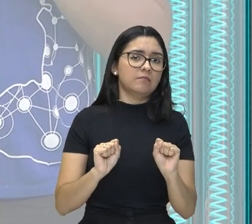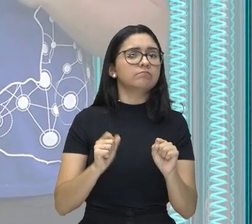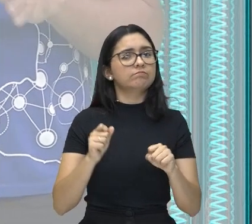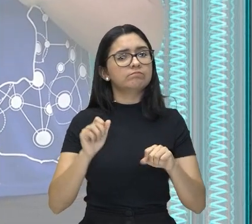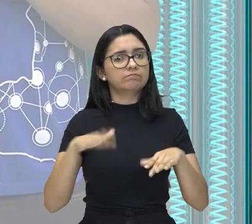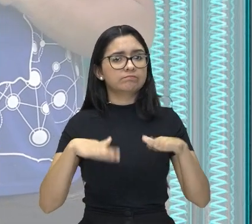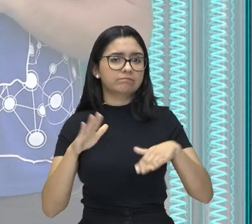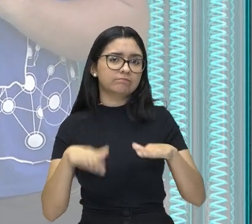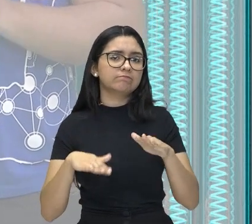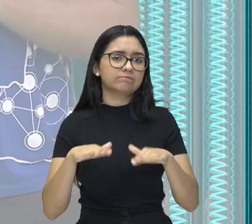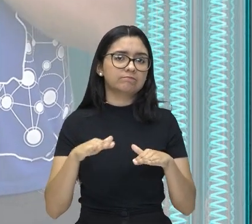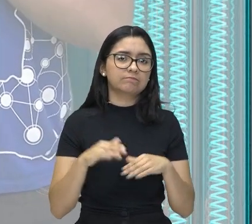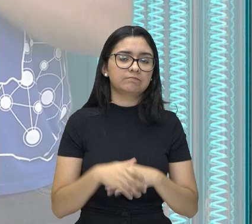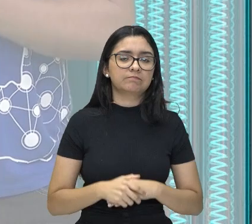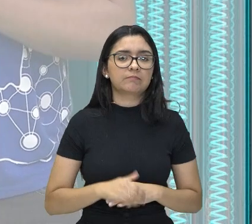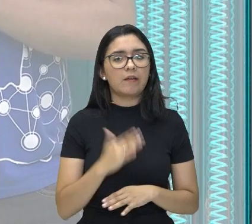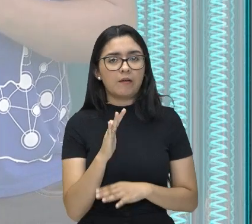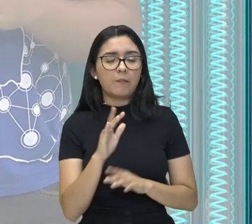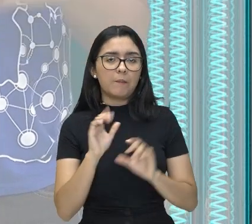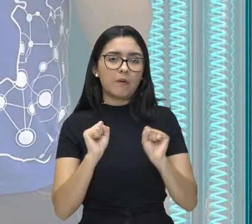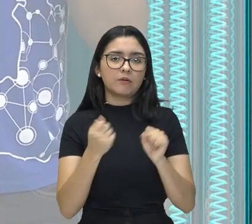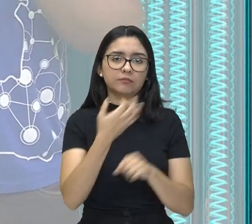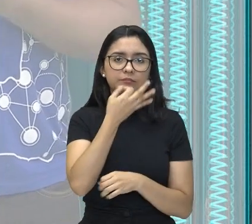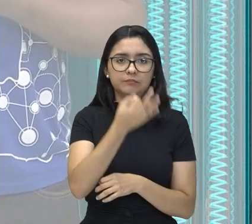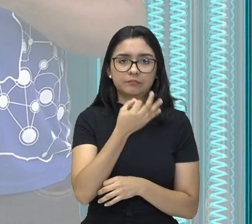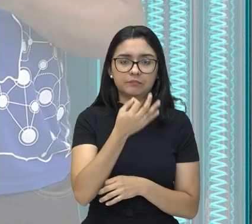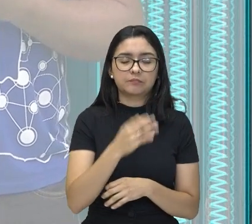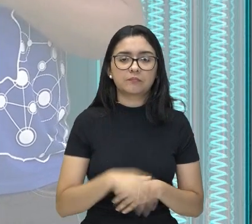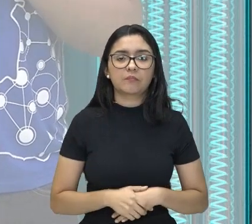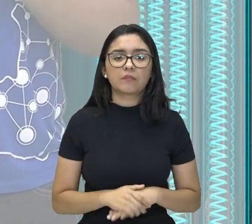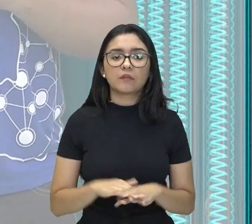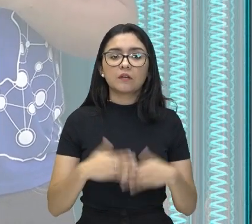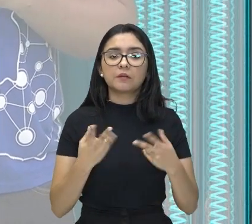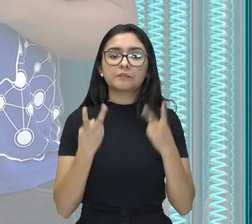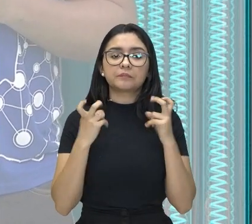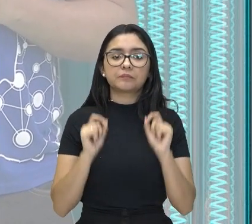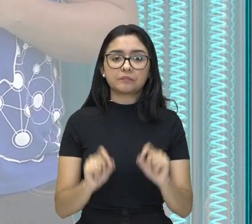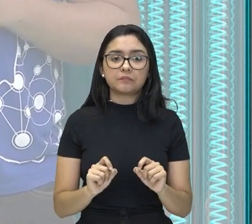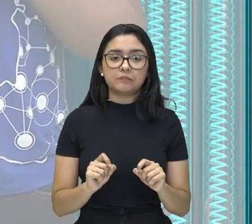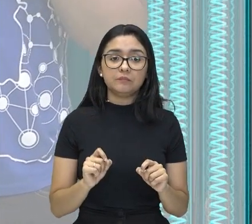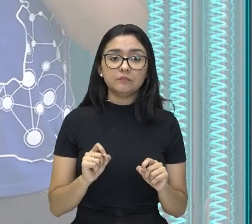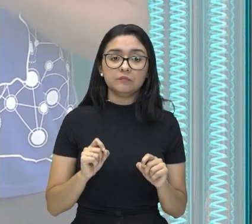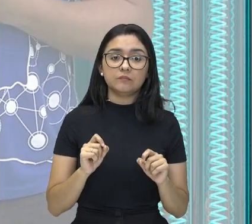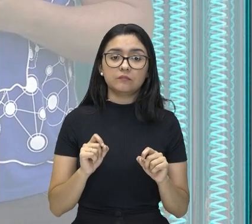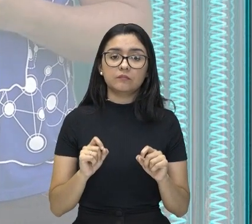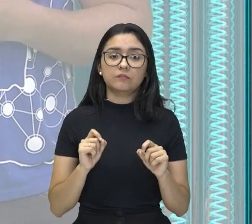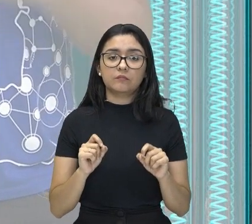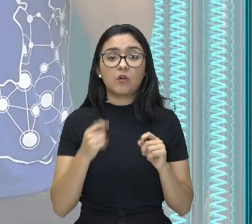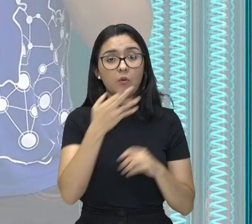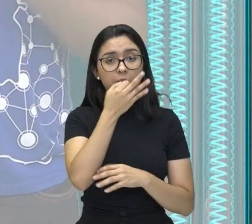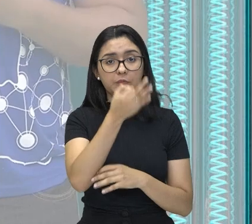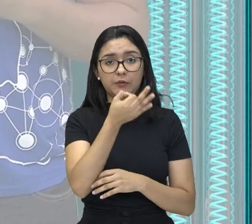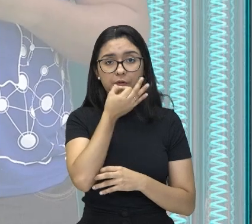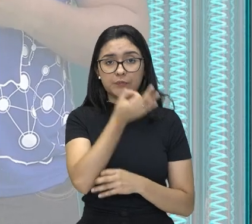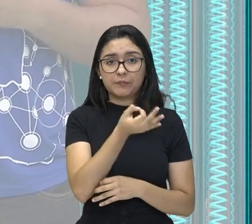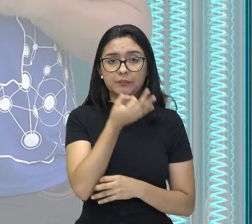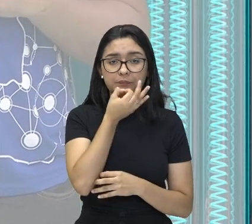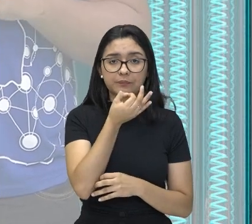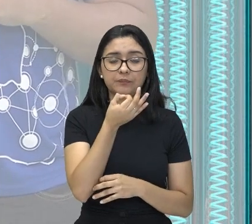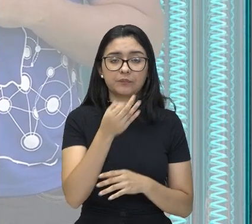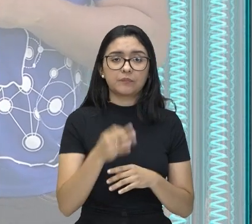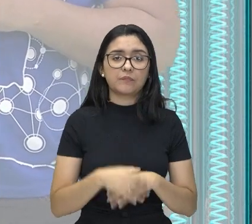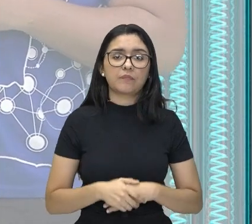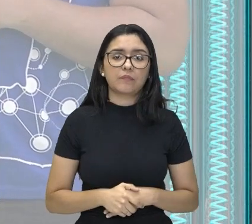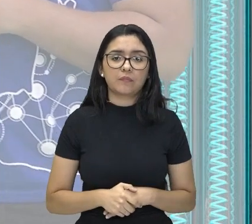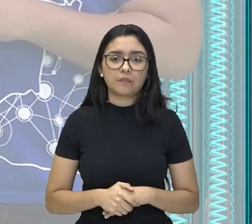concorda parcialmente, ok? Observando exatamente a questão da opinião, dos argumentos,